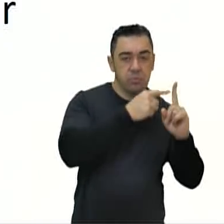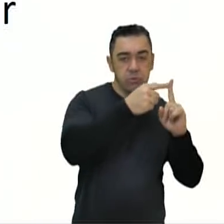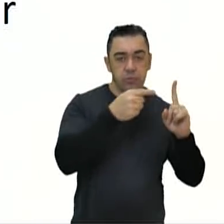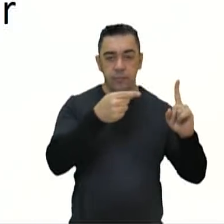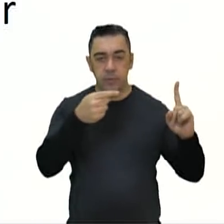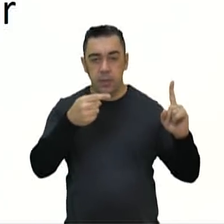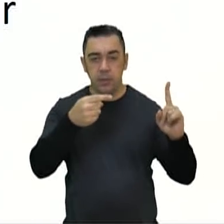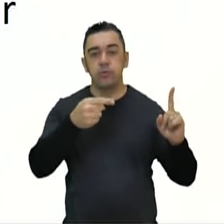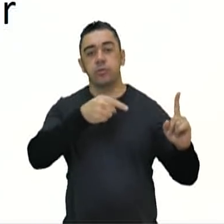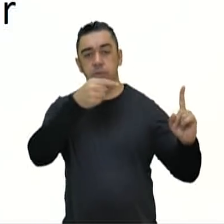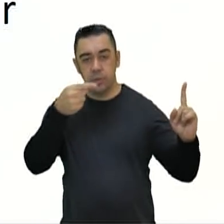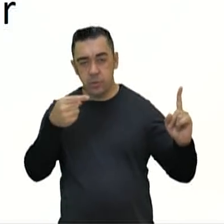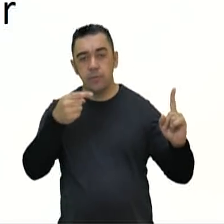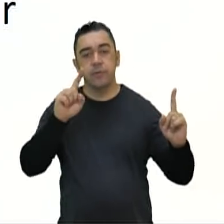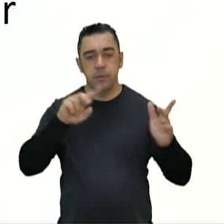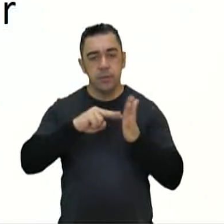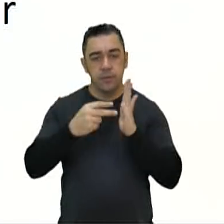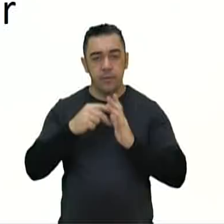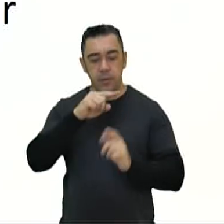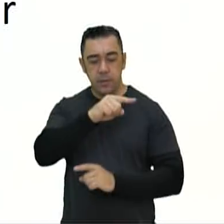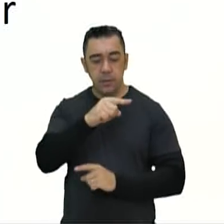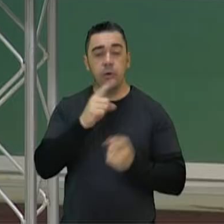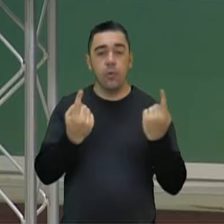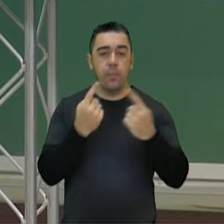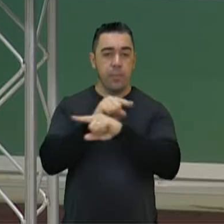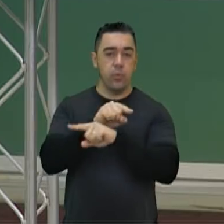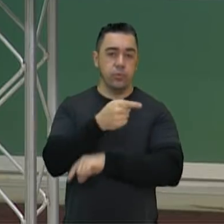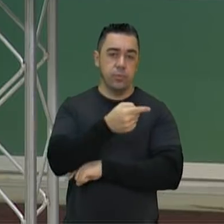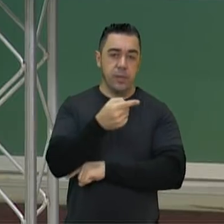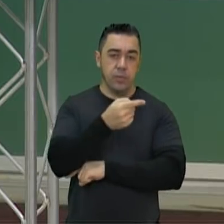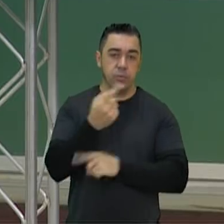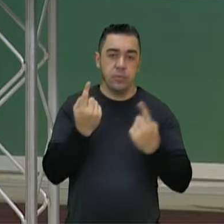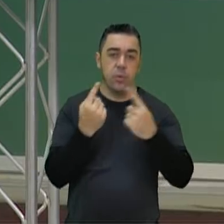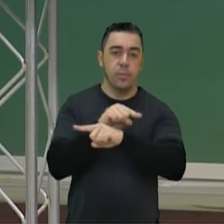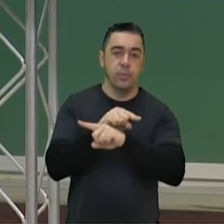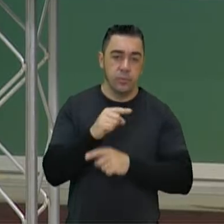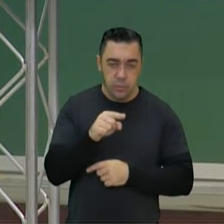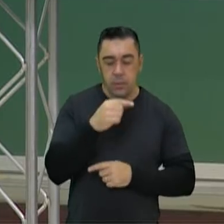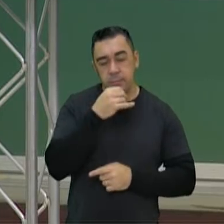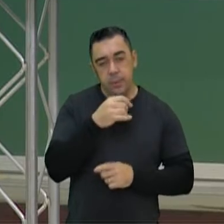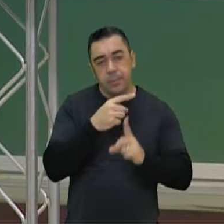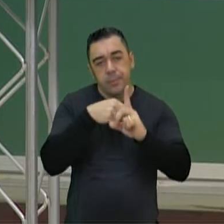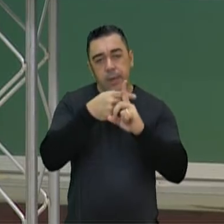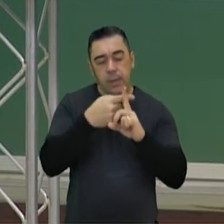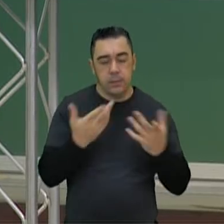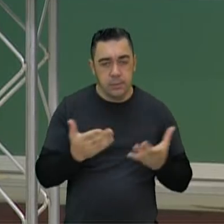o mesmo que adicionar o primeiro com o oposto do segundo módulo.